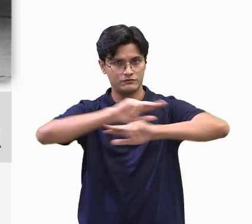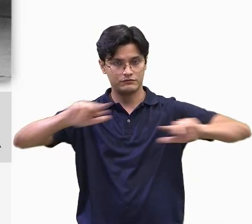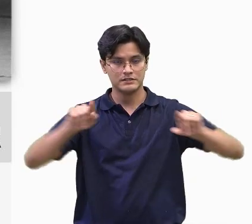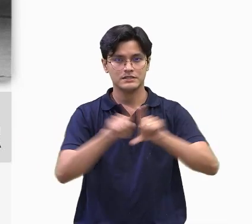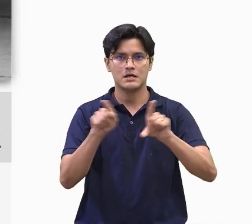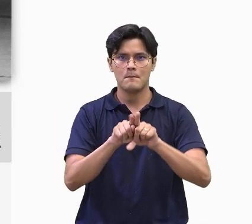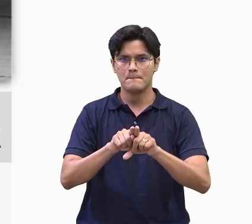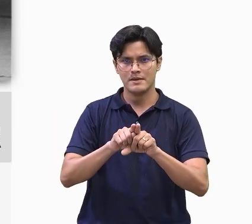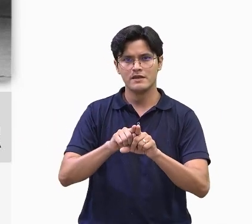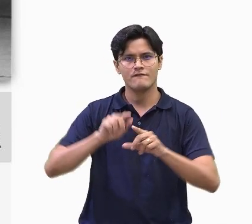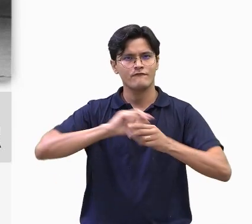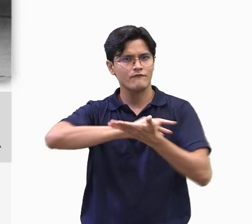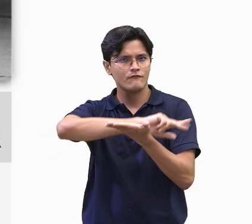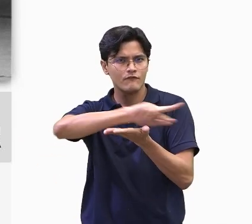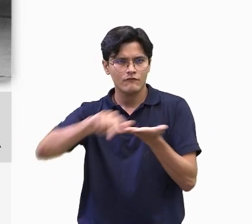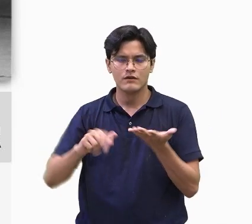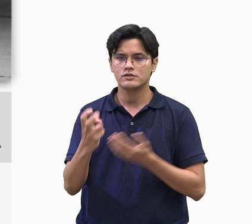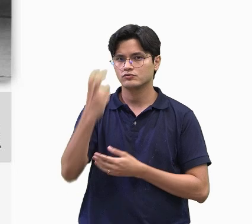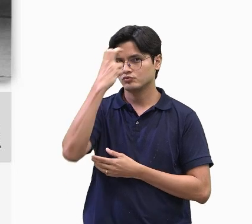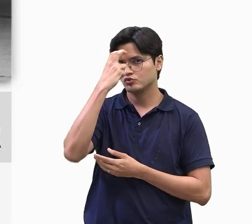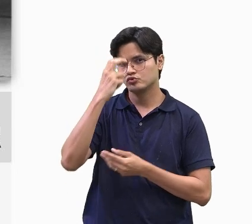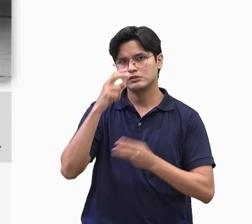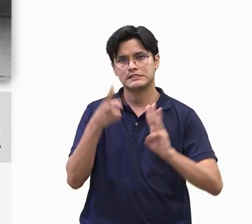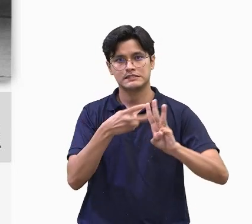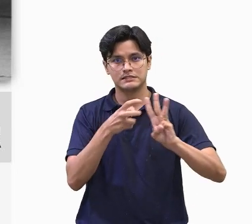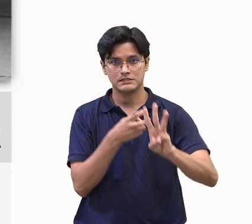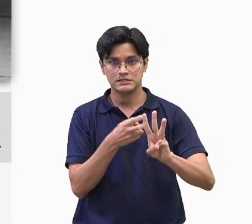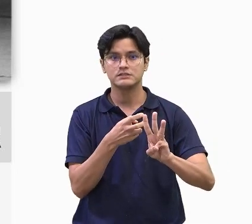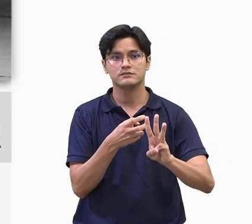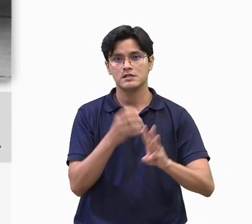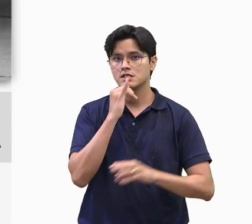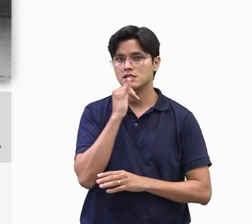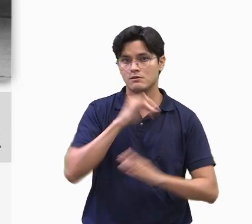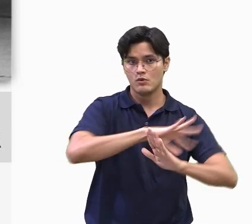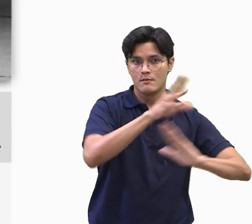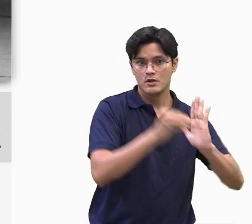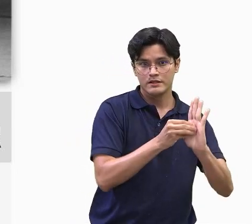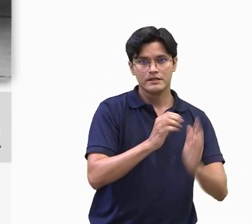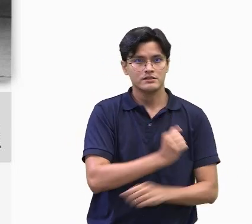na Amazônia nós temos os Yanomamis, os Kayapós, os